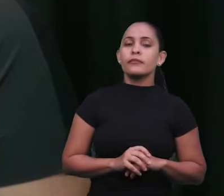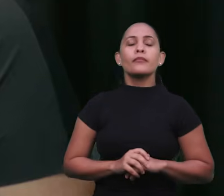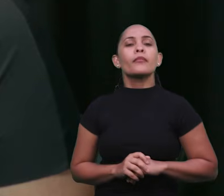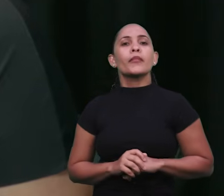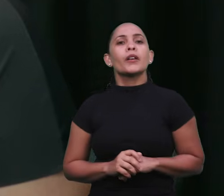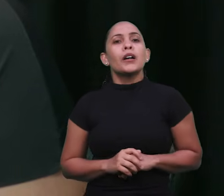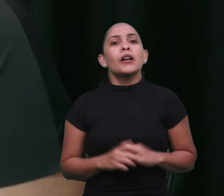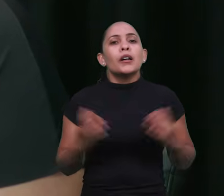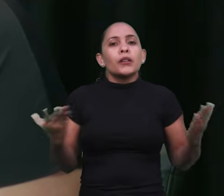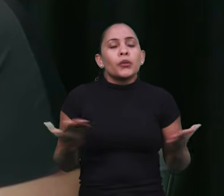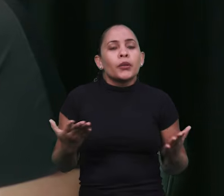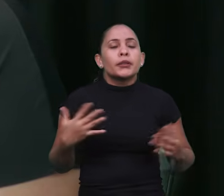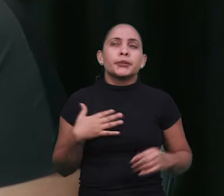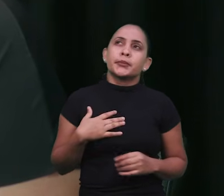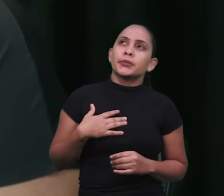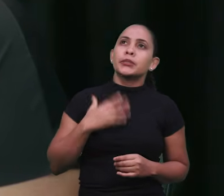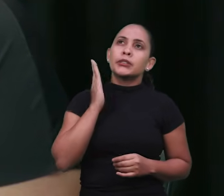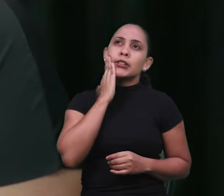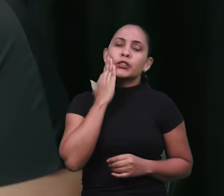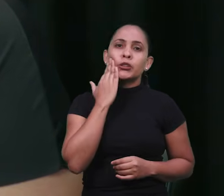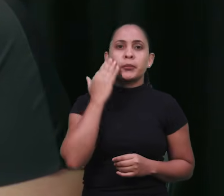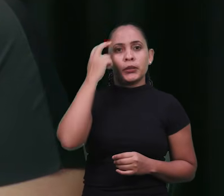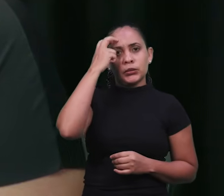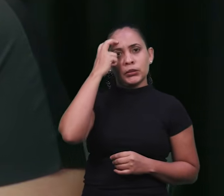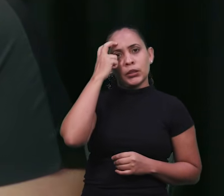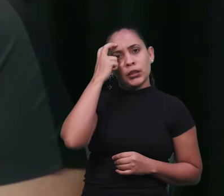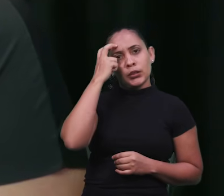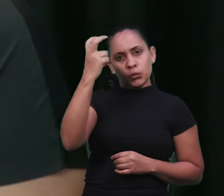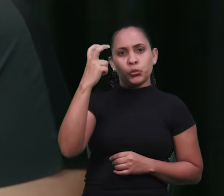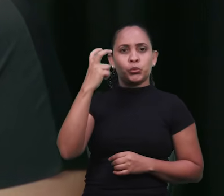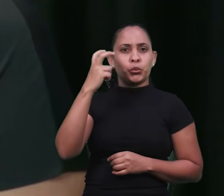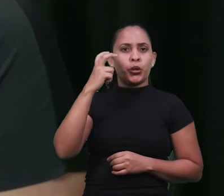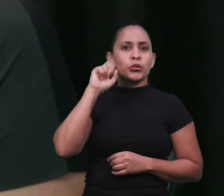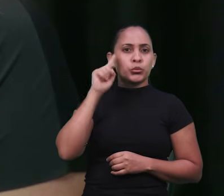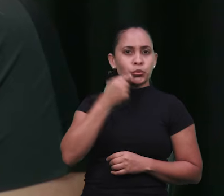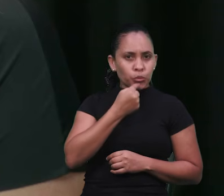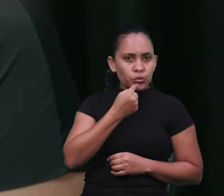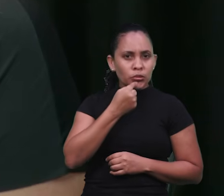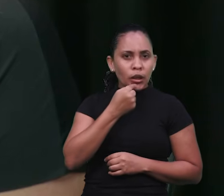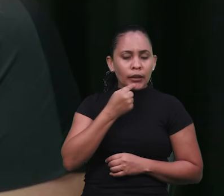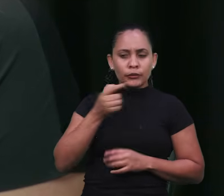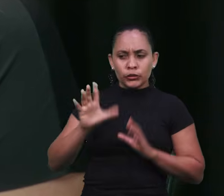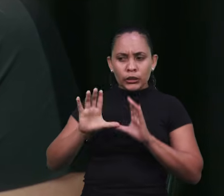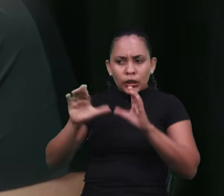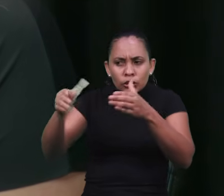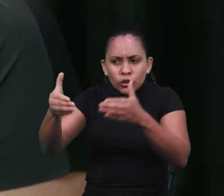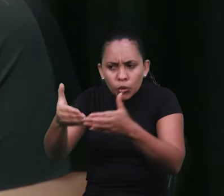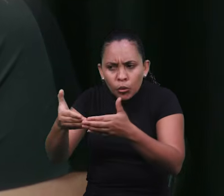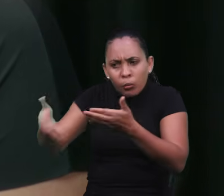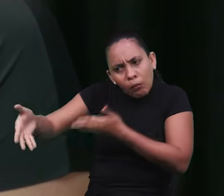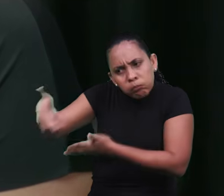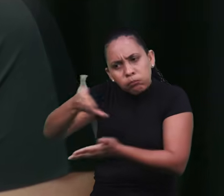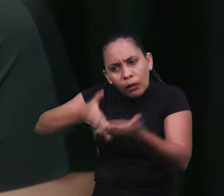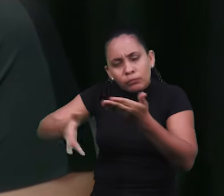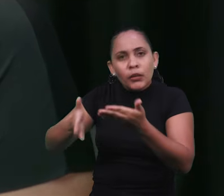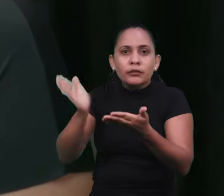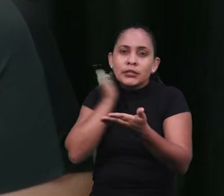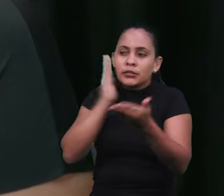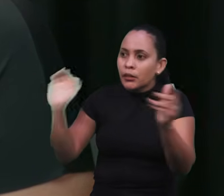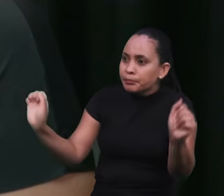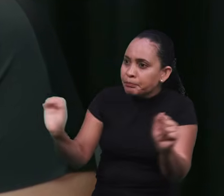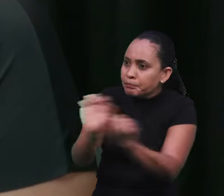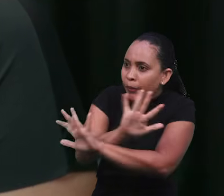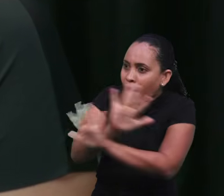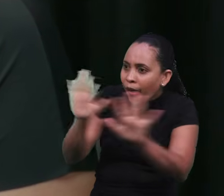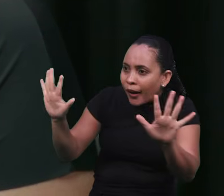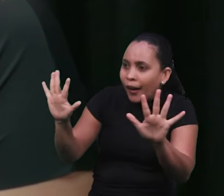referente ao conhecimento da cultura surda, quando você está dentro dessa cultura, dessa comunidade, você entende com tanta clareza,